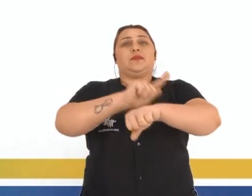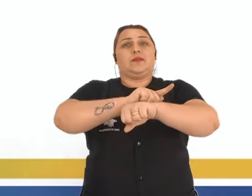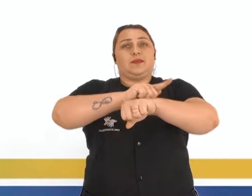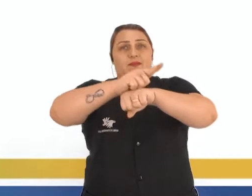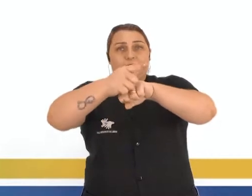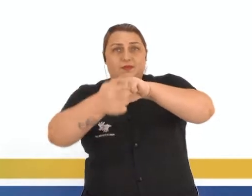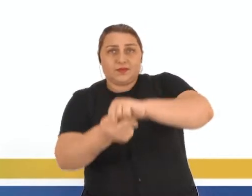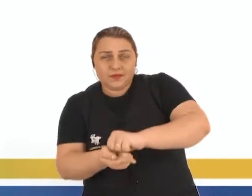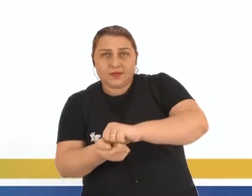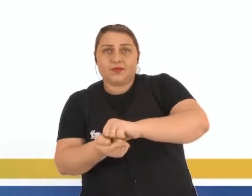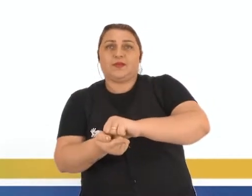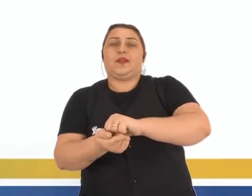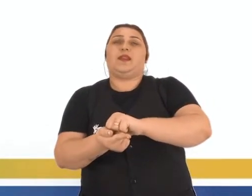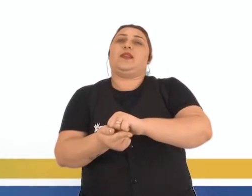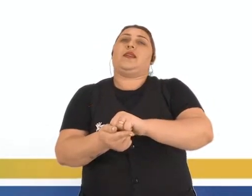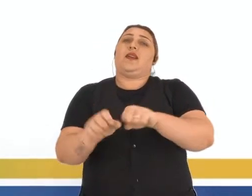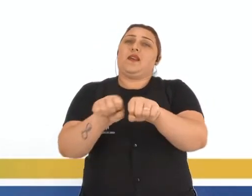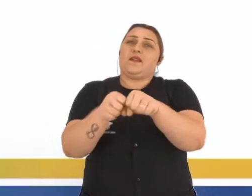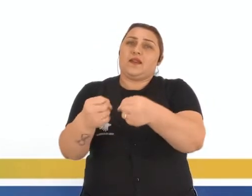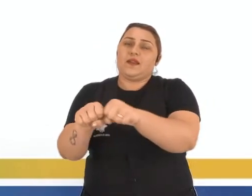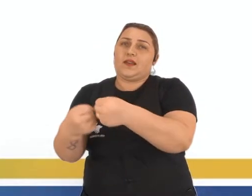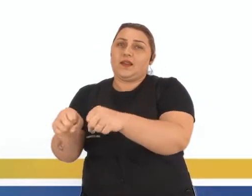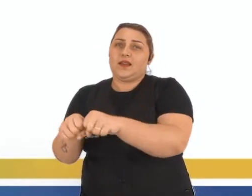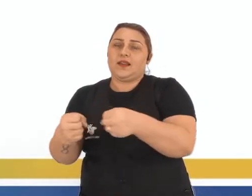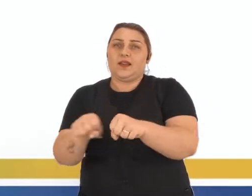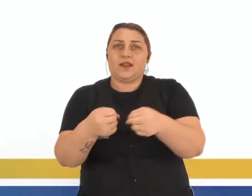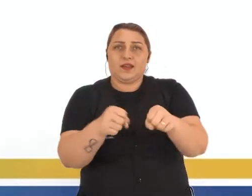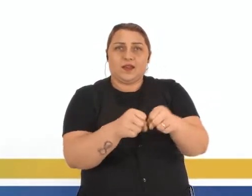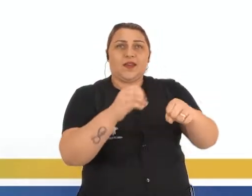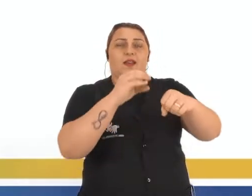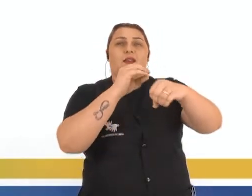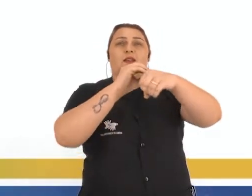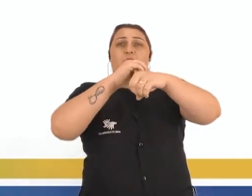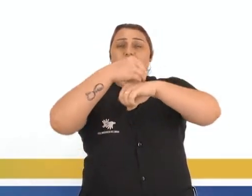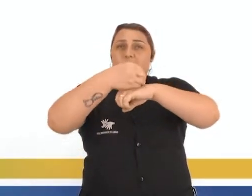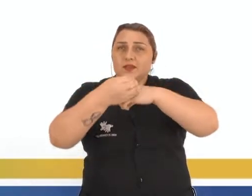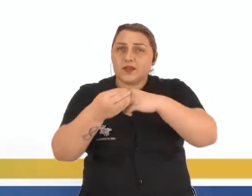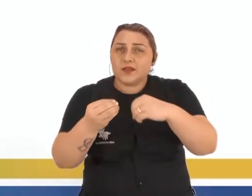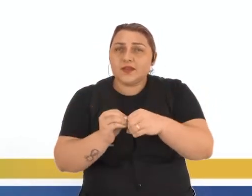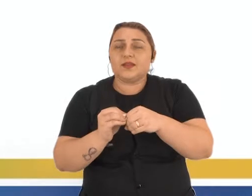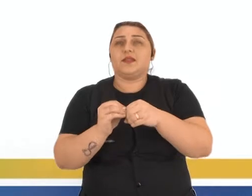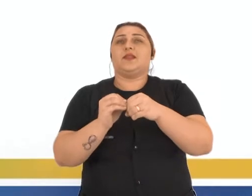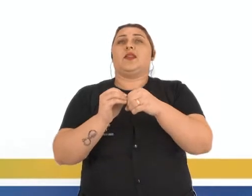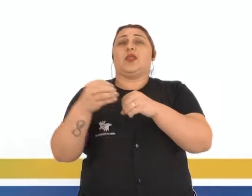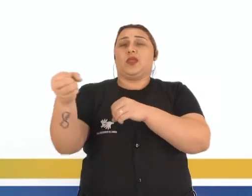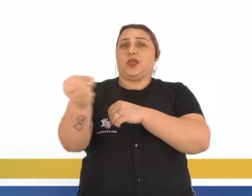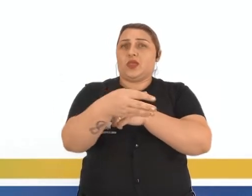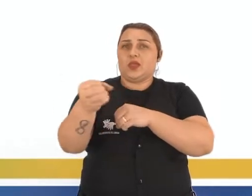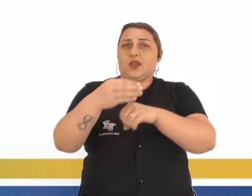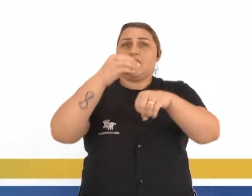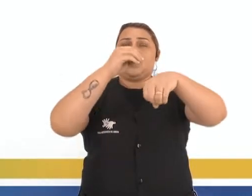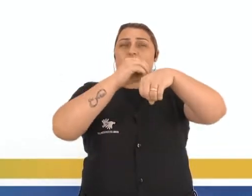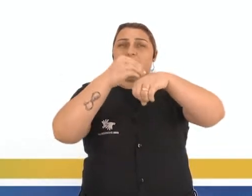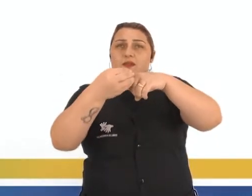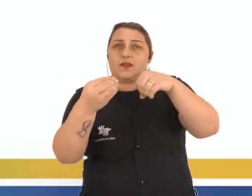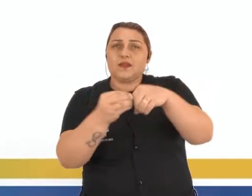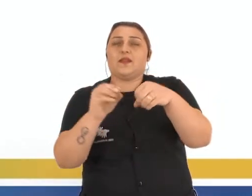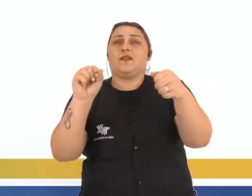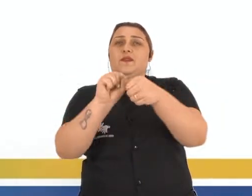substâncias maiores estão sendo quebradas em substâncias menores e, consequentemente, novas substâncias estão sendo